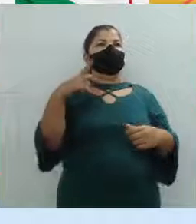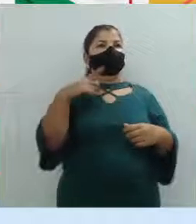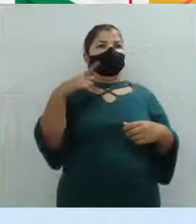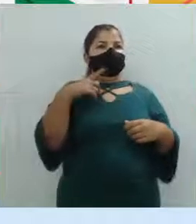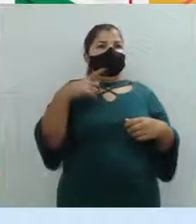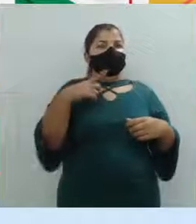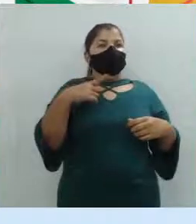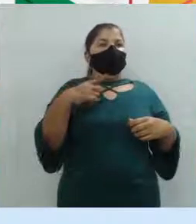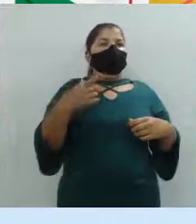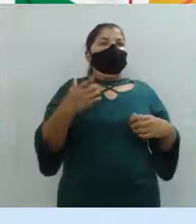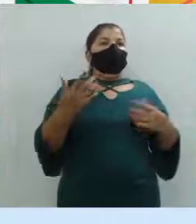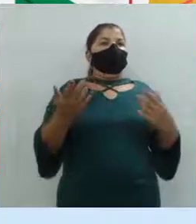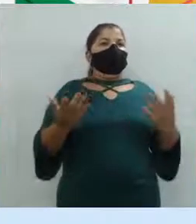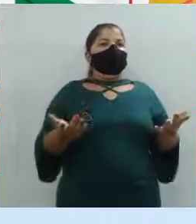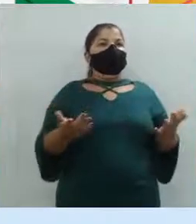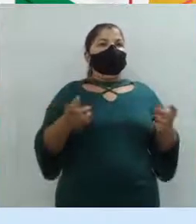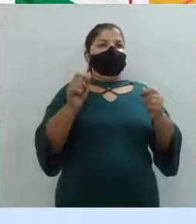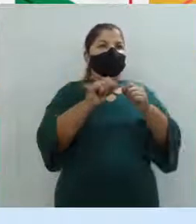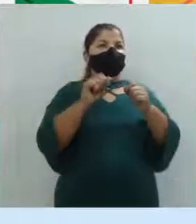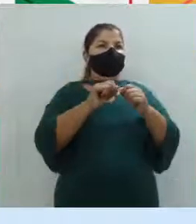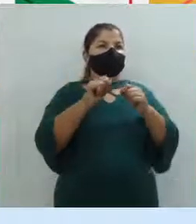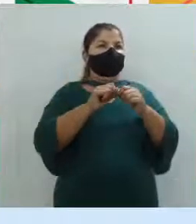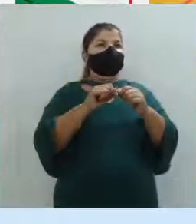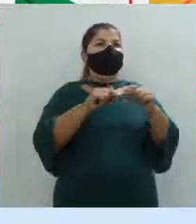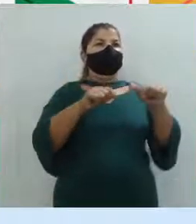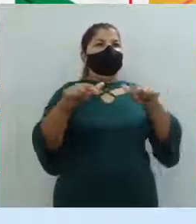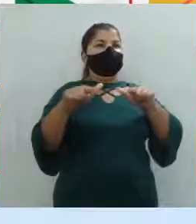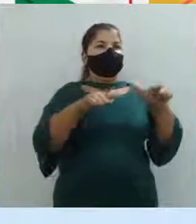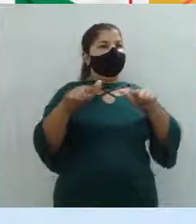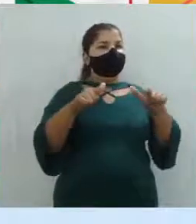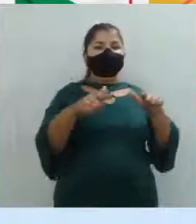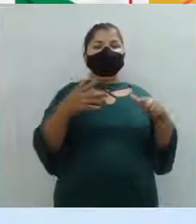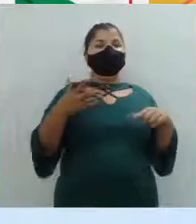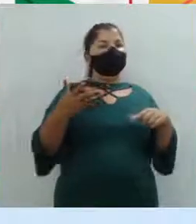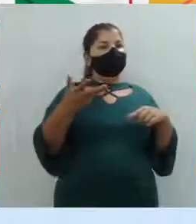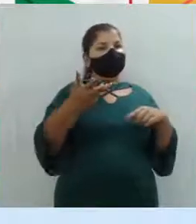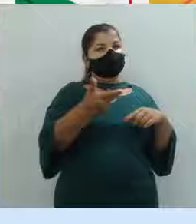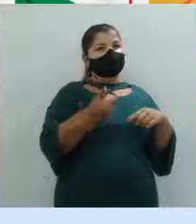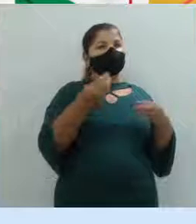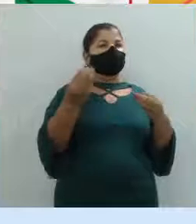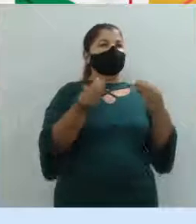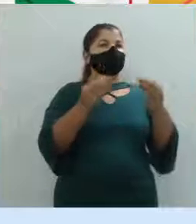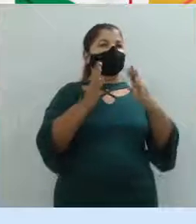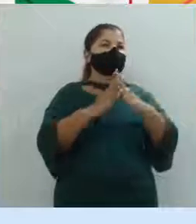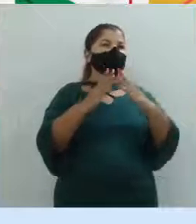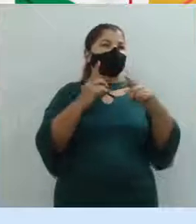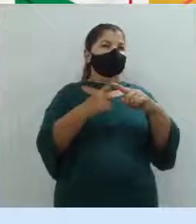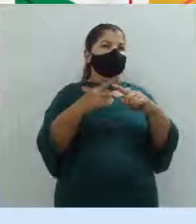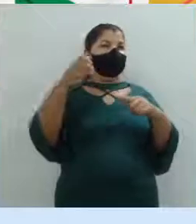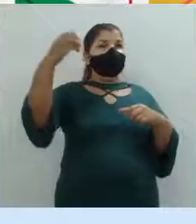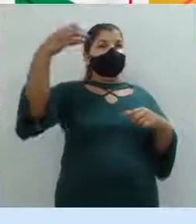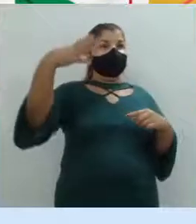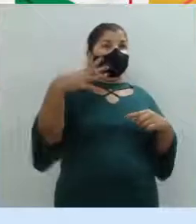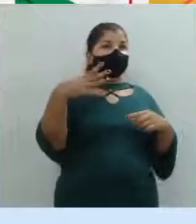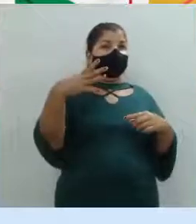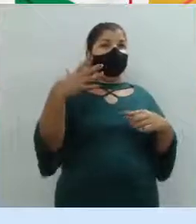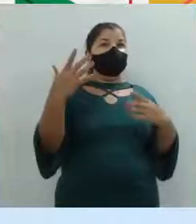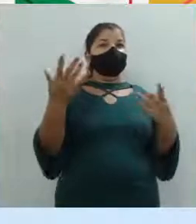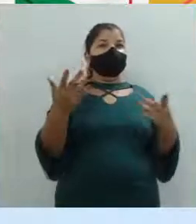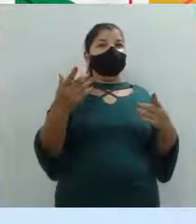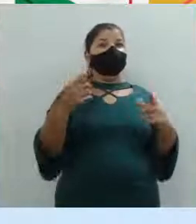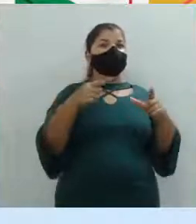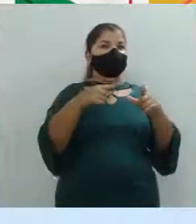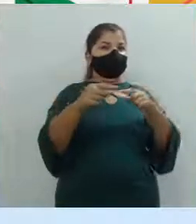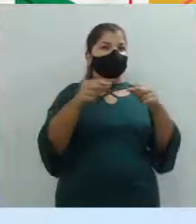justamente fazer um trabalho também magnífico. É a Igreja da Luz, que fica lá no